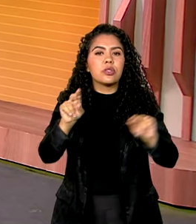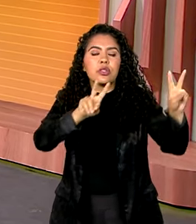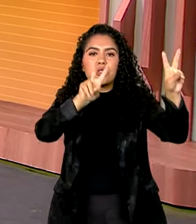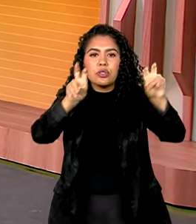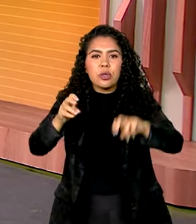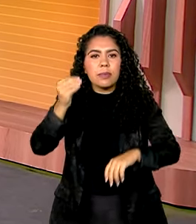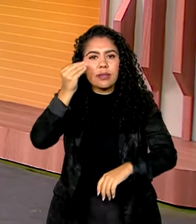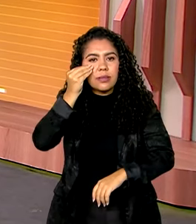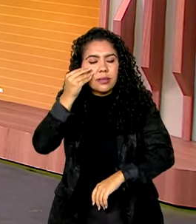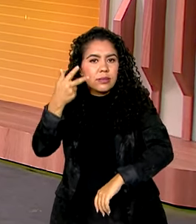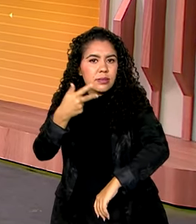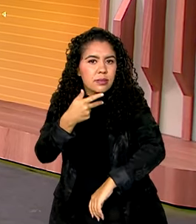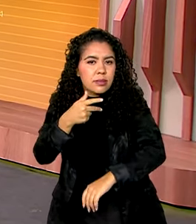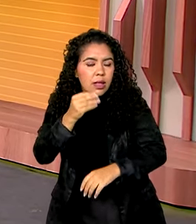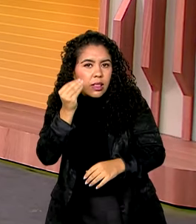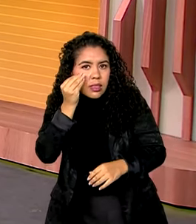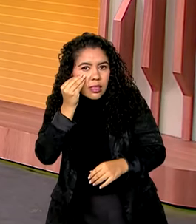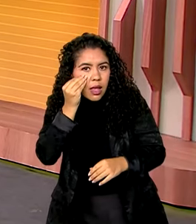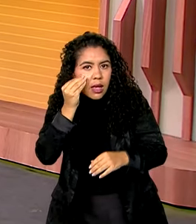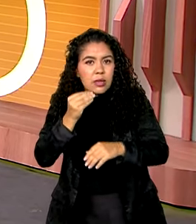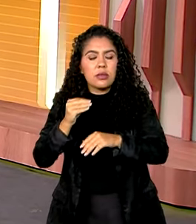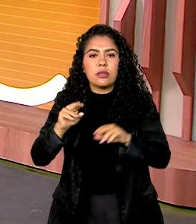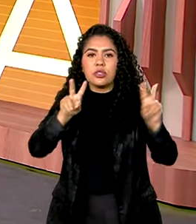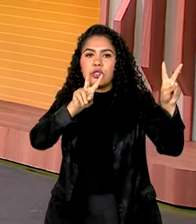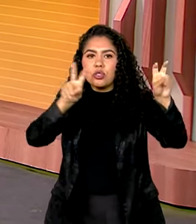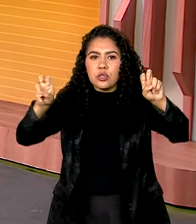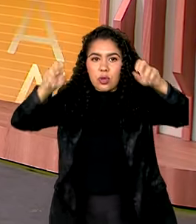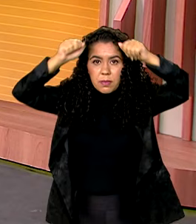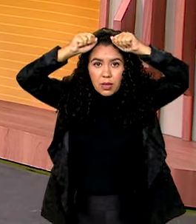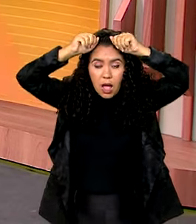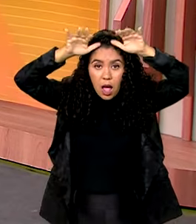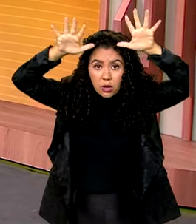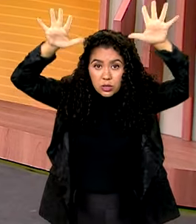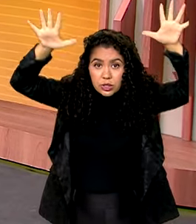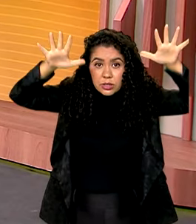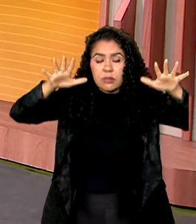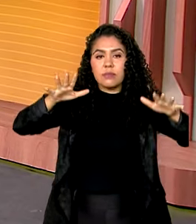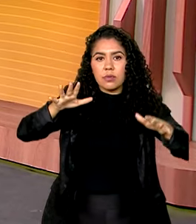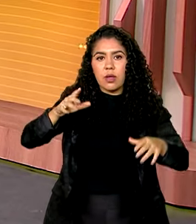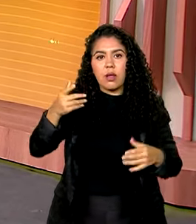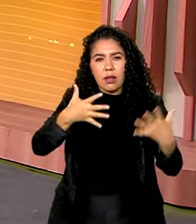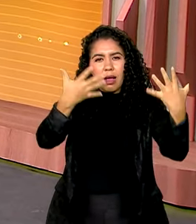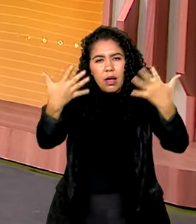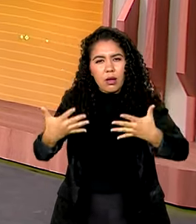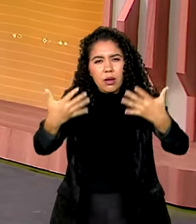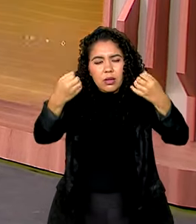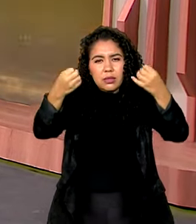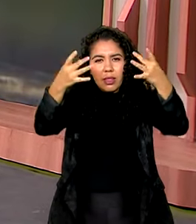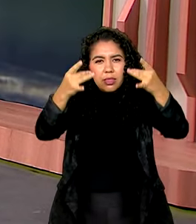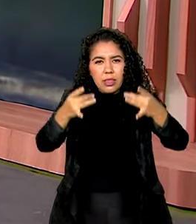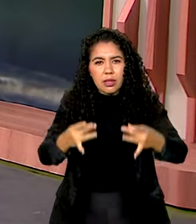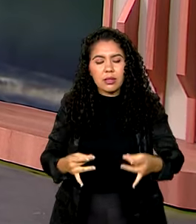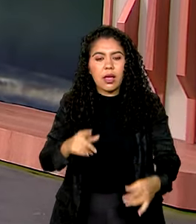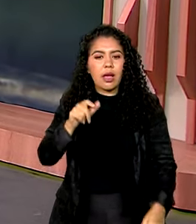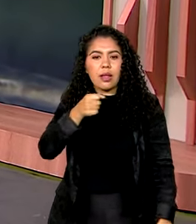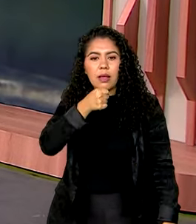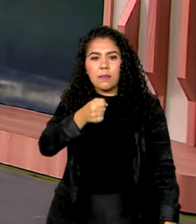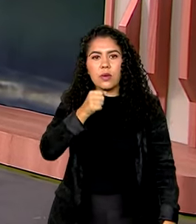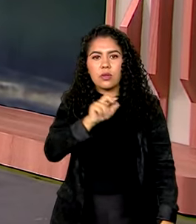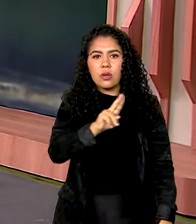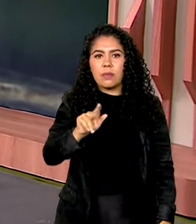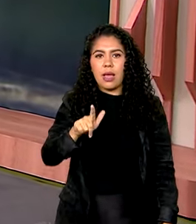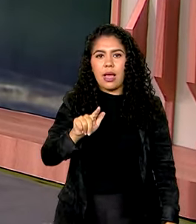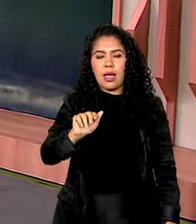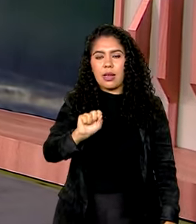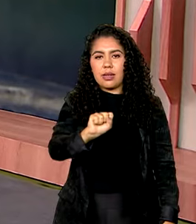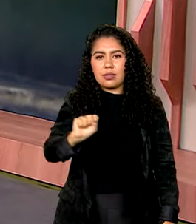teste para detecção precoce do transtorno do espectro autista. Vamos saber os detalhes com Alessandra Lago, que está lá no Rio de